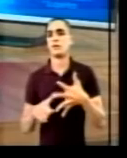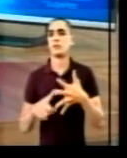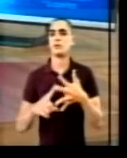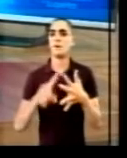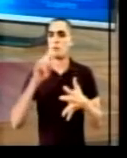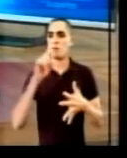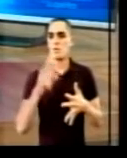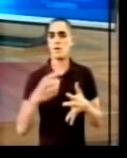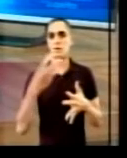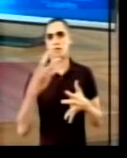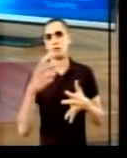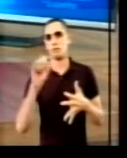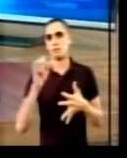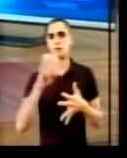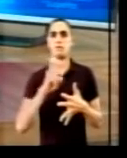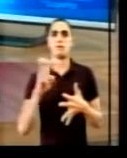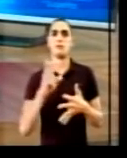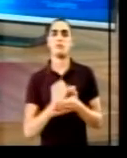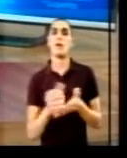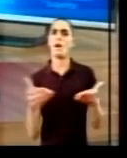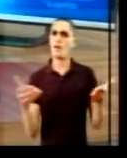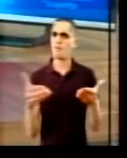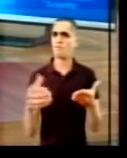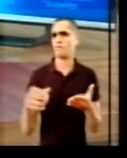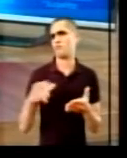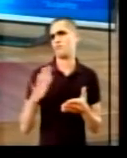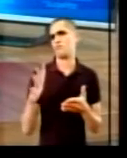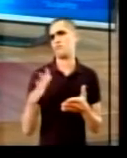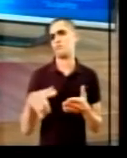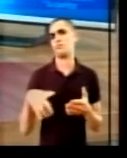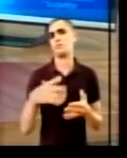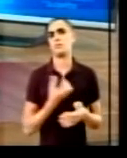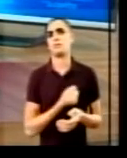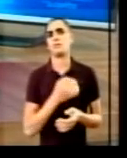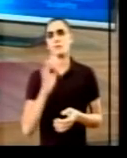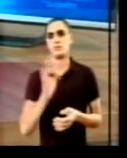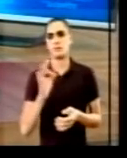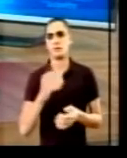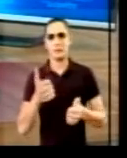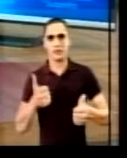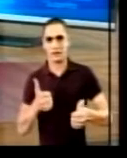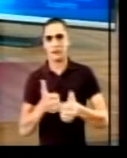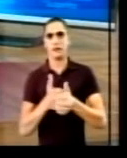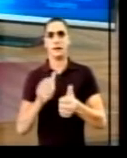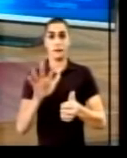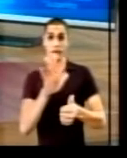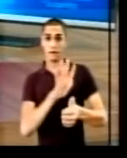1.365. Nós estamos, então, mais ou menos no meio, um pouquinho perto do 3.